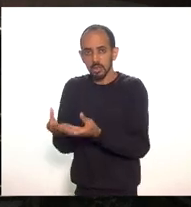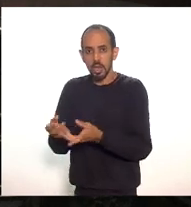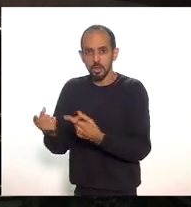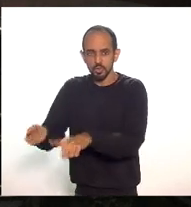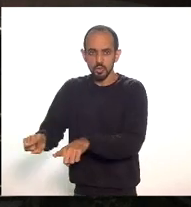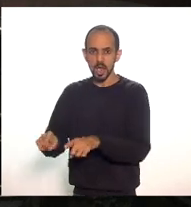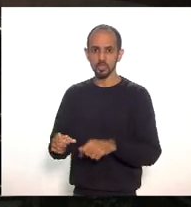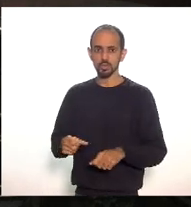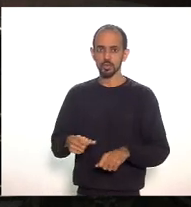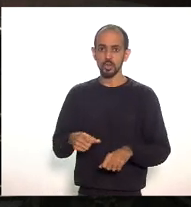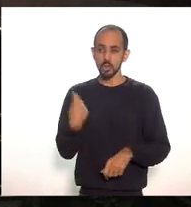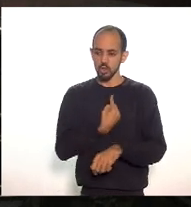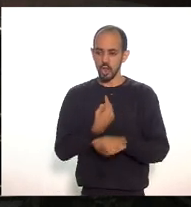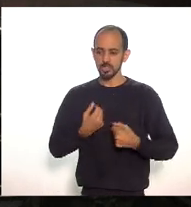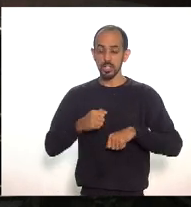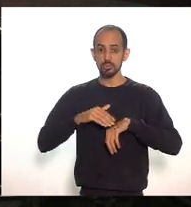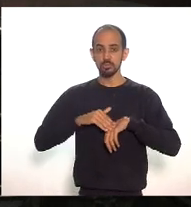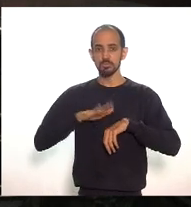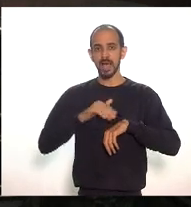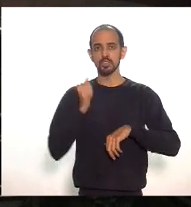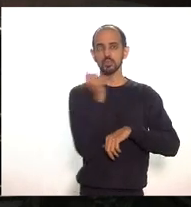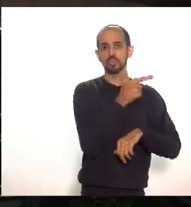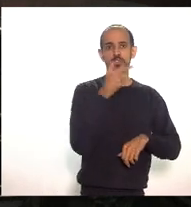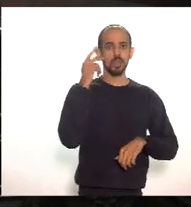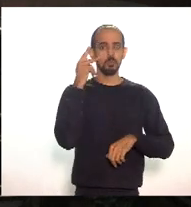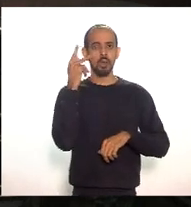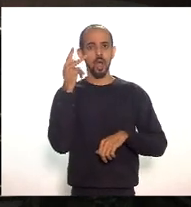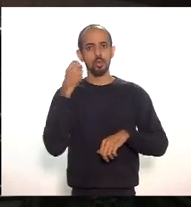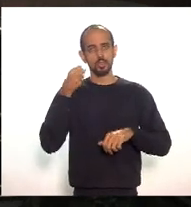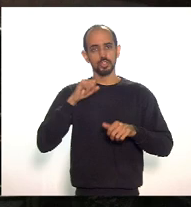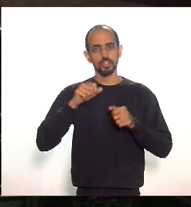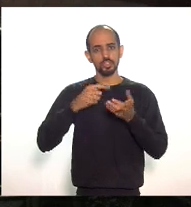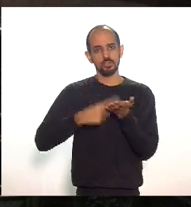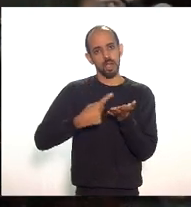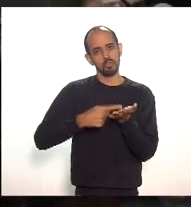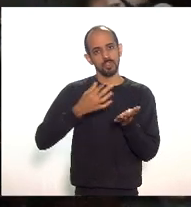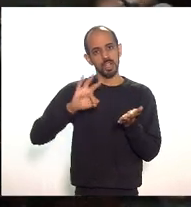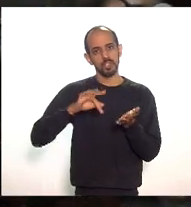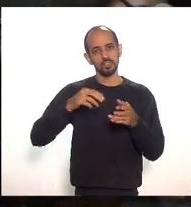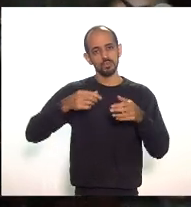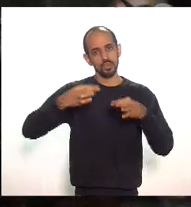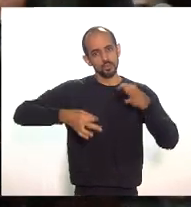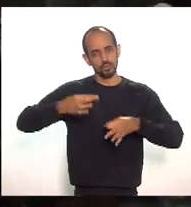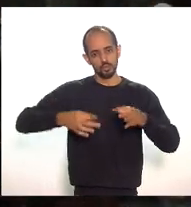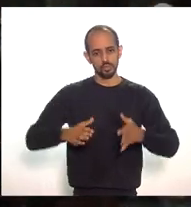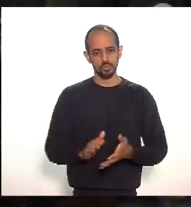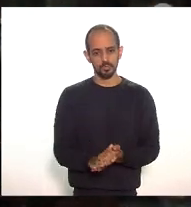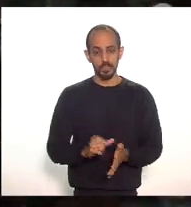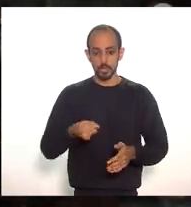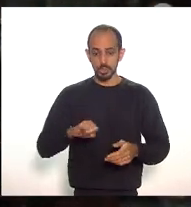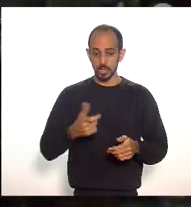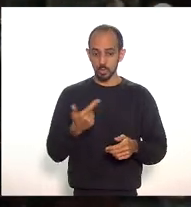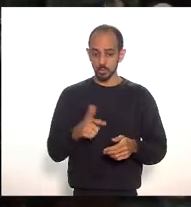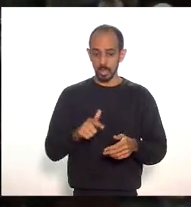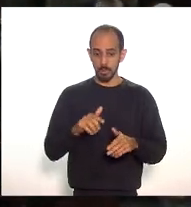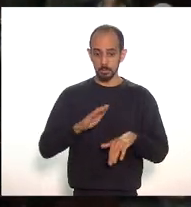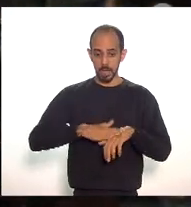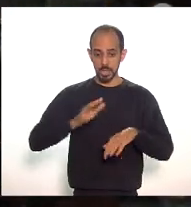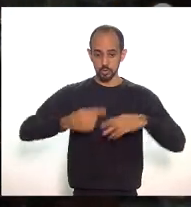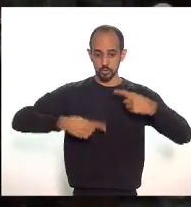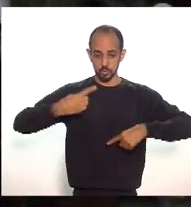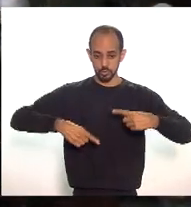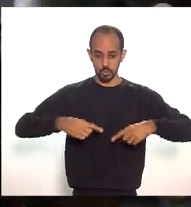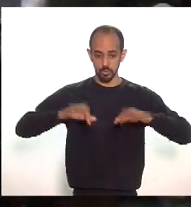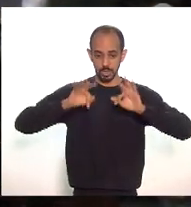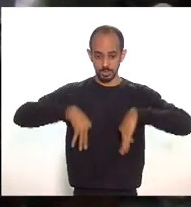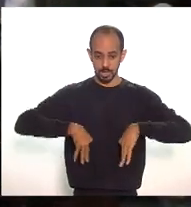se o pacto federativo fosse minimamente justo Obrigado Presidente não havendo Quem Queira discutir está encerrada a discussão